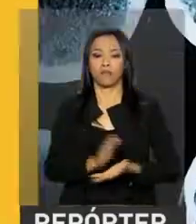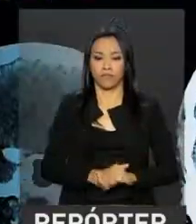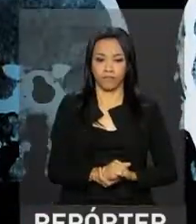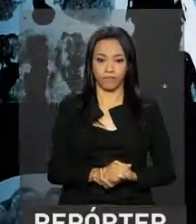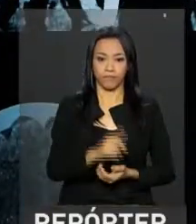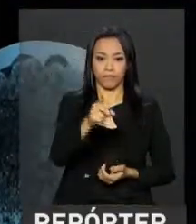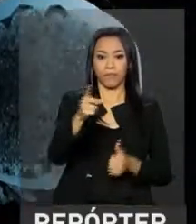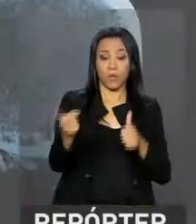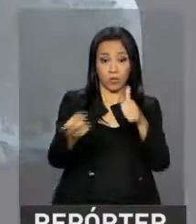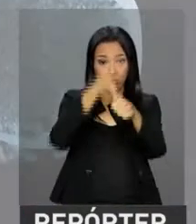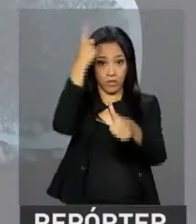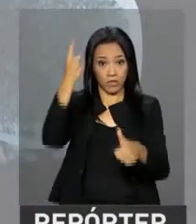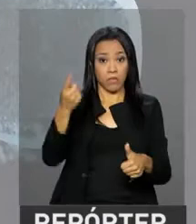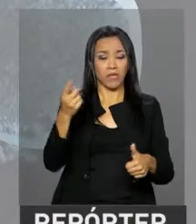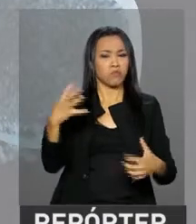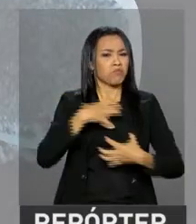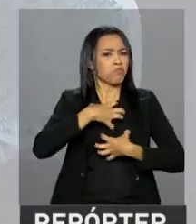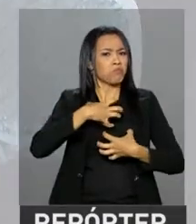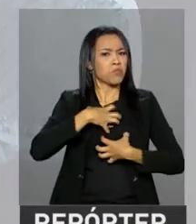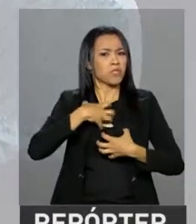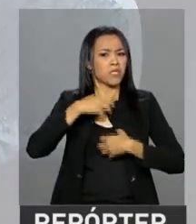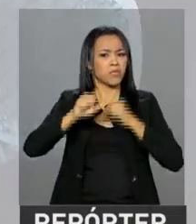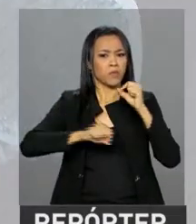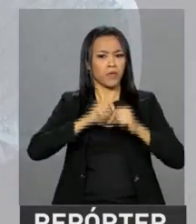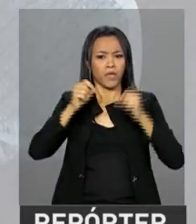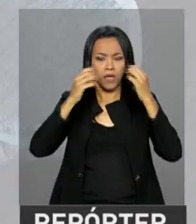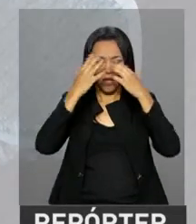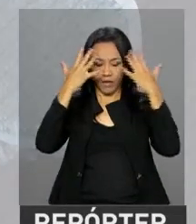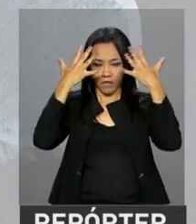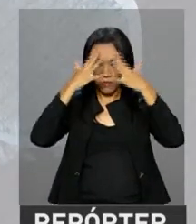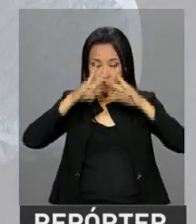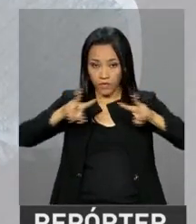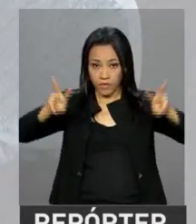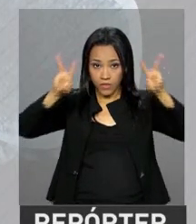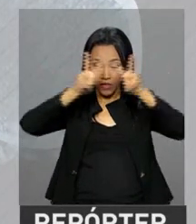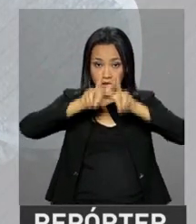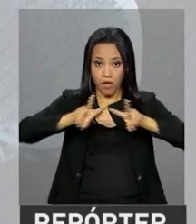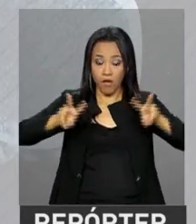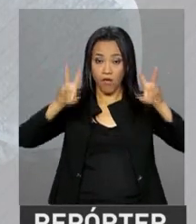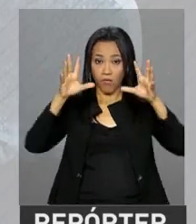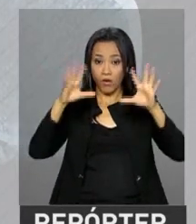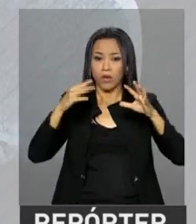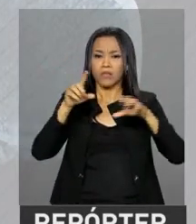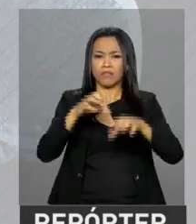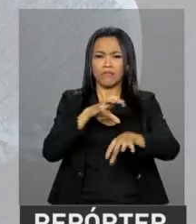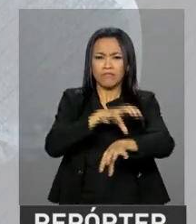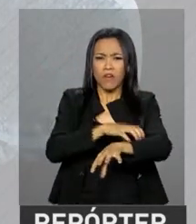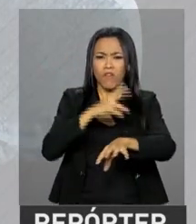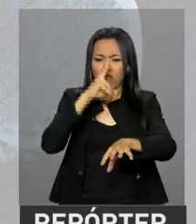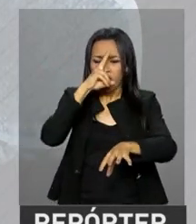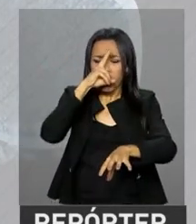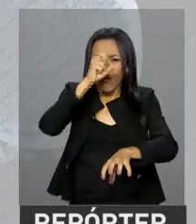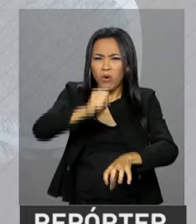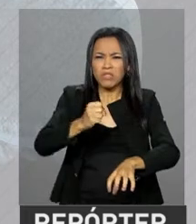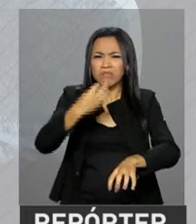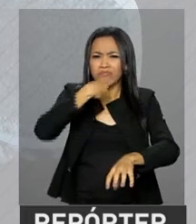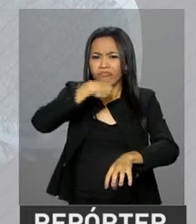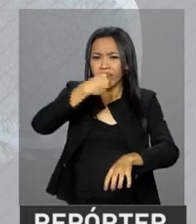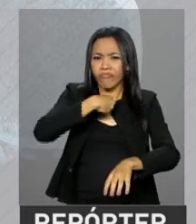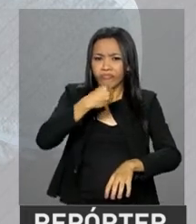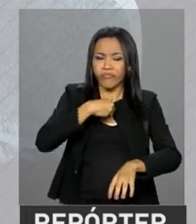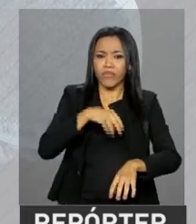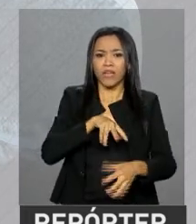Os principais sintomas da esclerose múltipla são alterações na visão, perda da sensibilidade, da força, do equilíbrio e